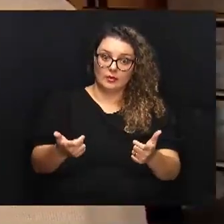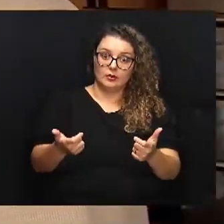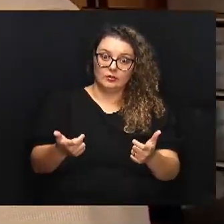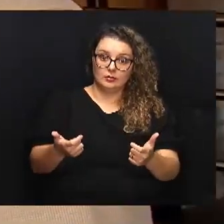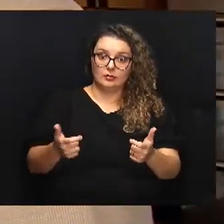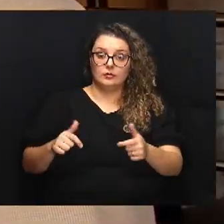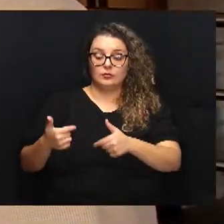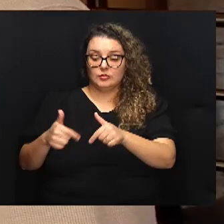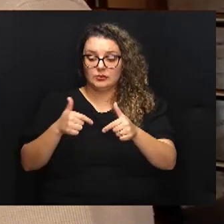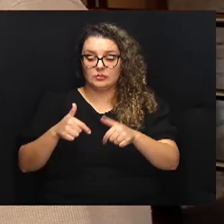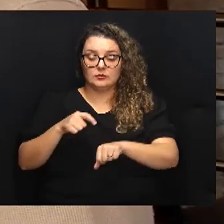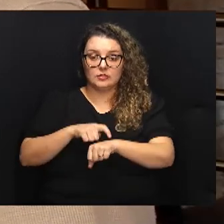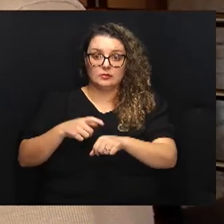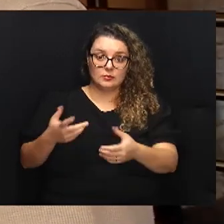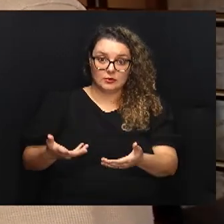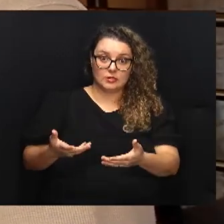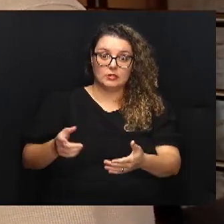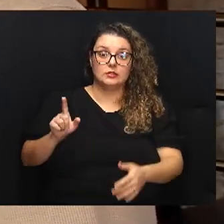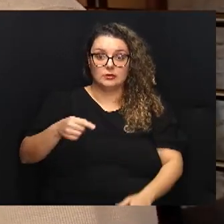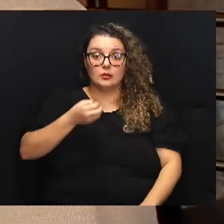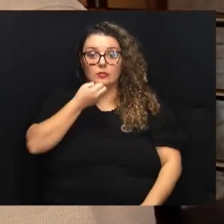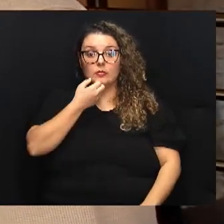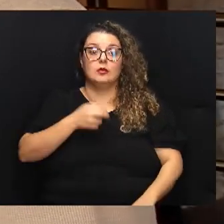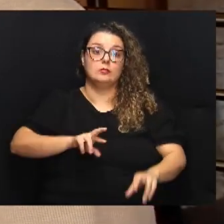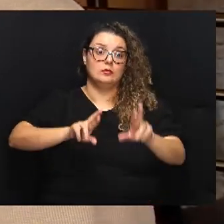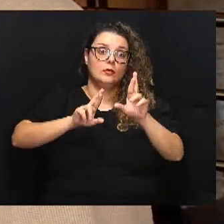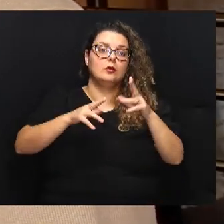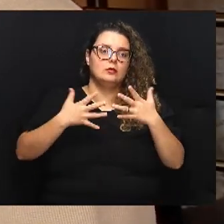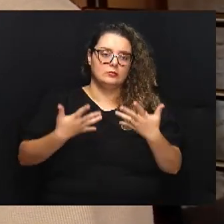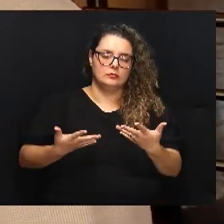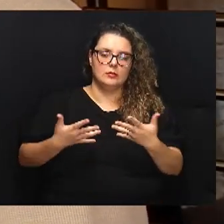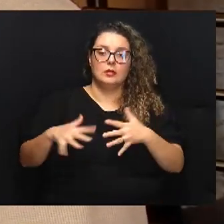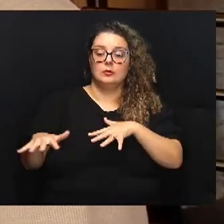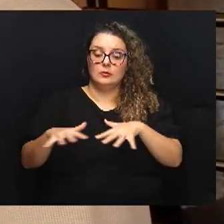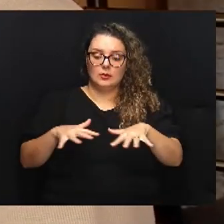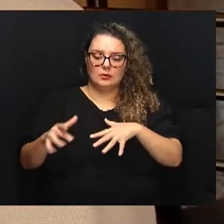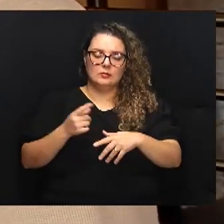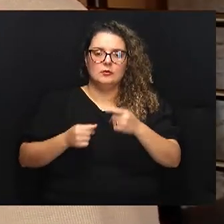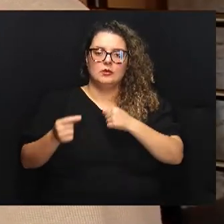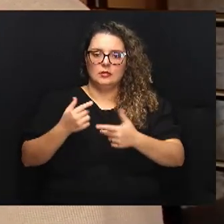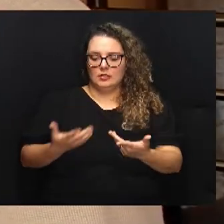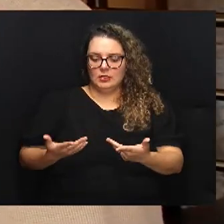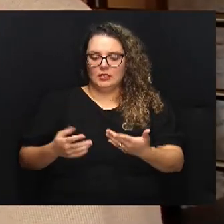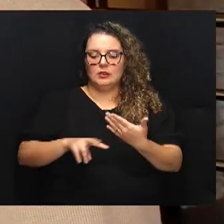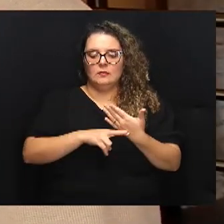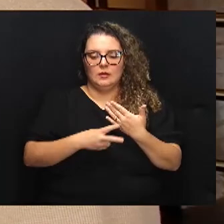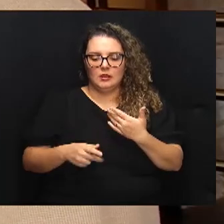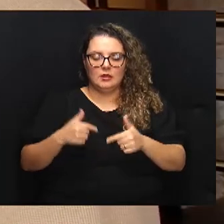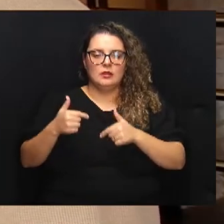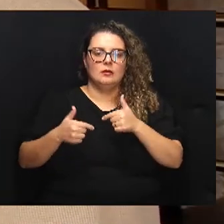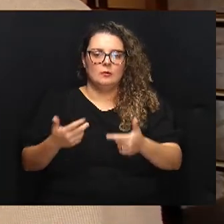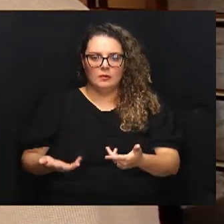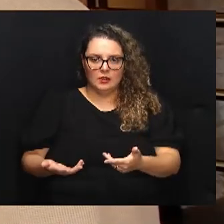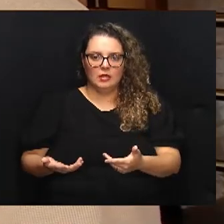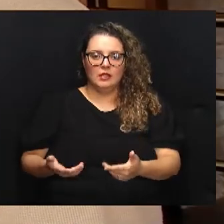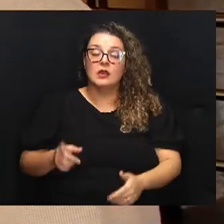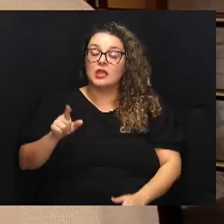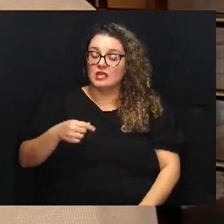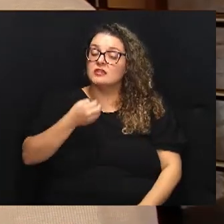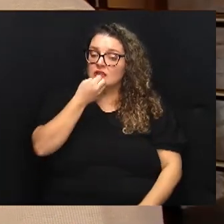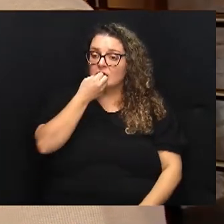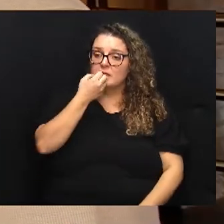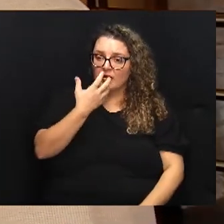empregos temporários, então isso é uma boa perspectiva que movimenta a economia, que vai gerar emprego, isso é muito